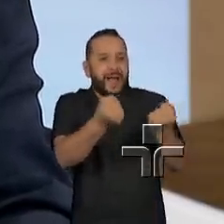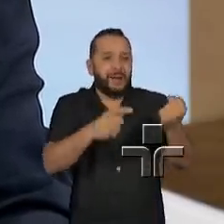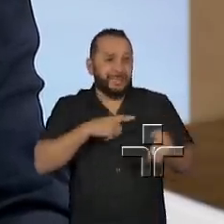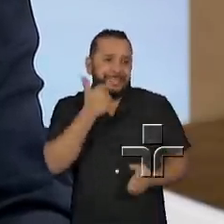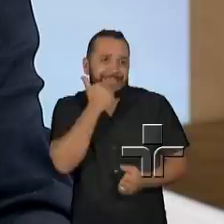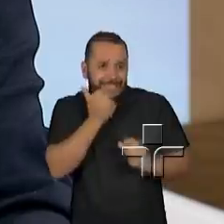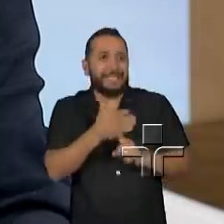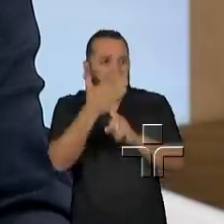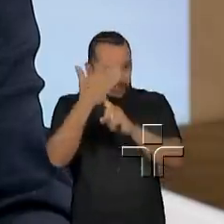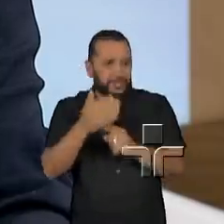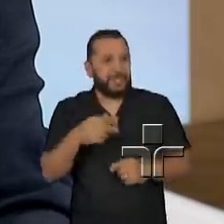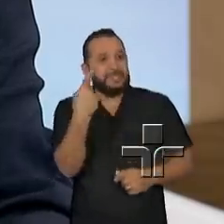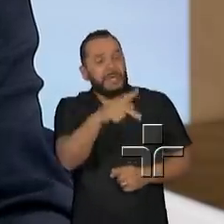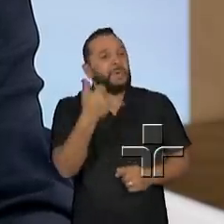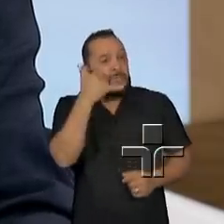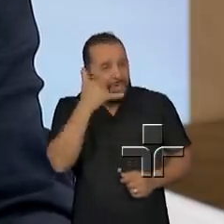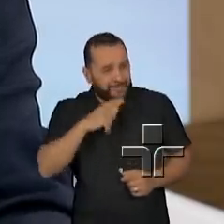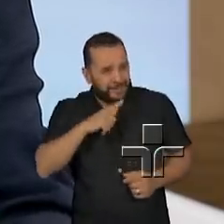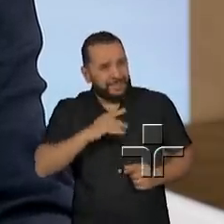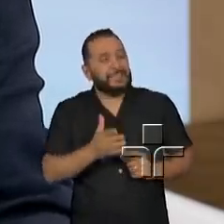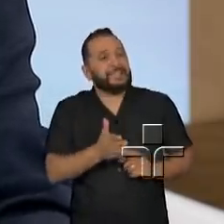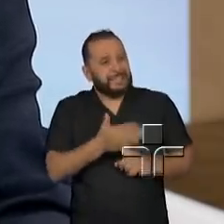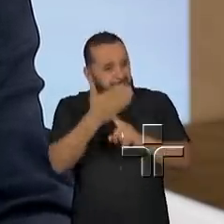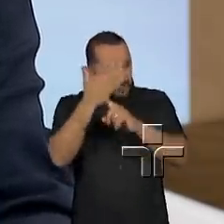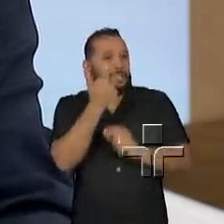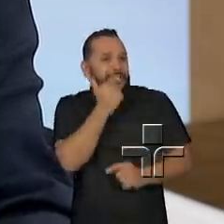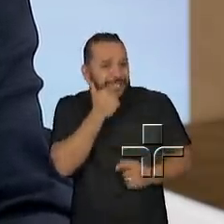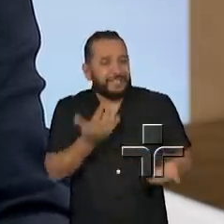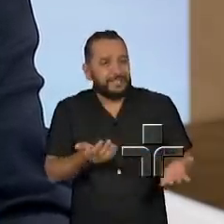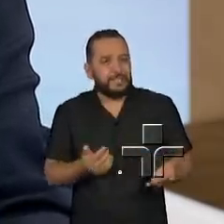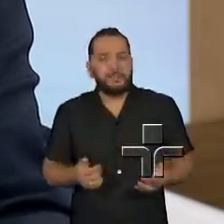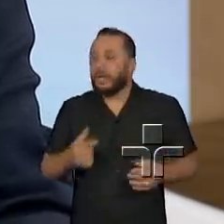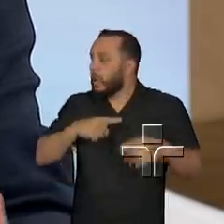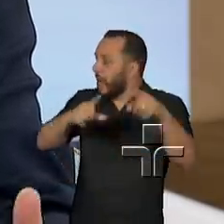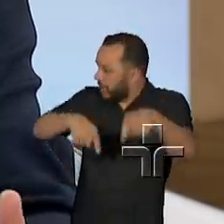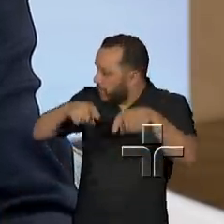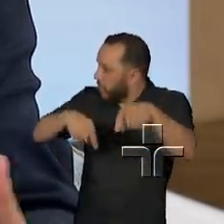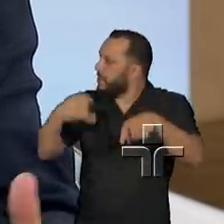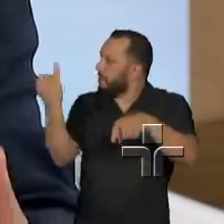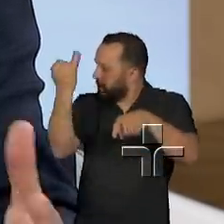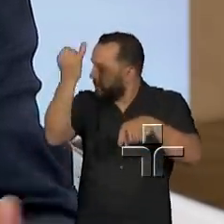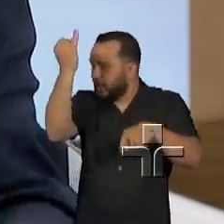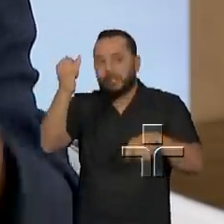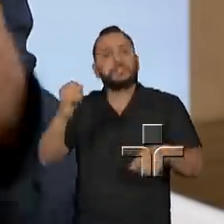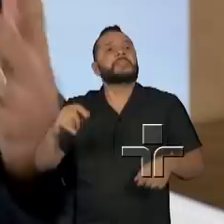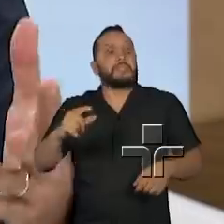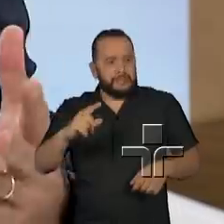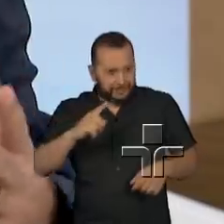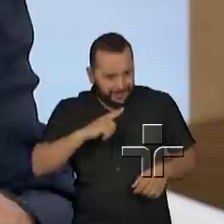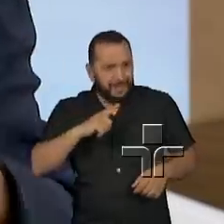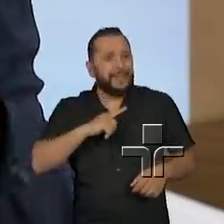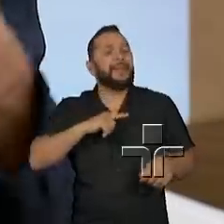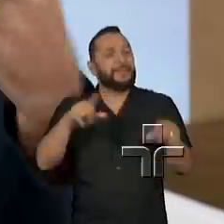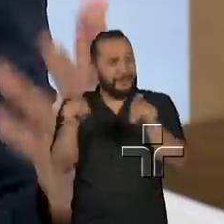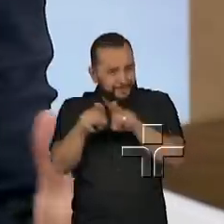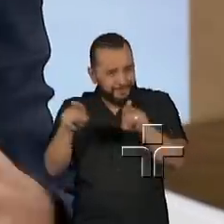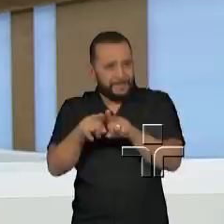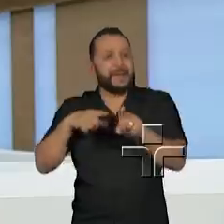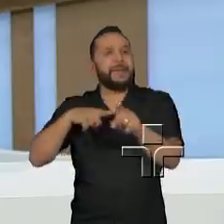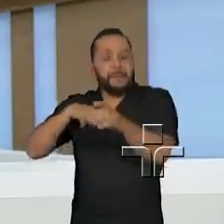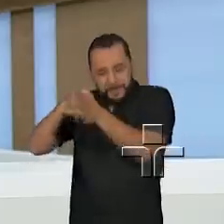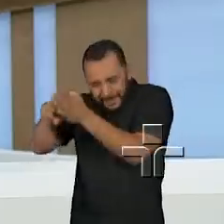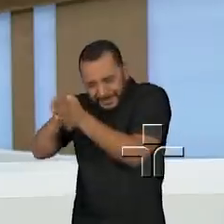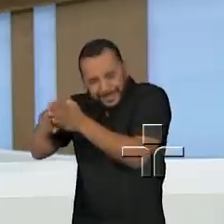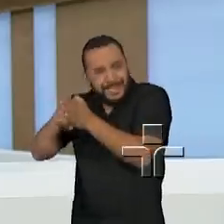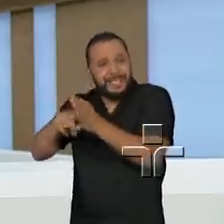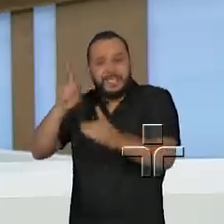ciência e tecnologia. Aí ele falou: mas o agronegócio é porque a gente tem muita terra. Eu falei: não, mas o agronegócio é porque teve a Joana Doberheiner, enceropédica, que fez pesquisa, que